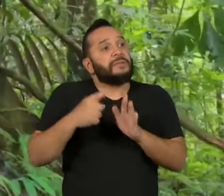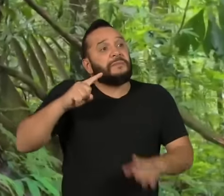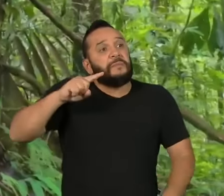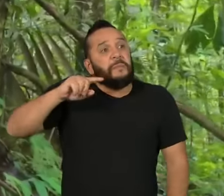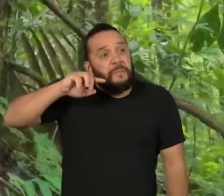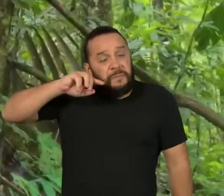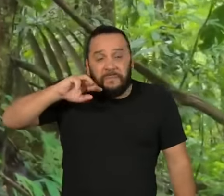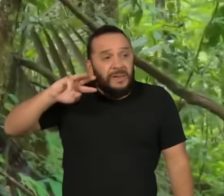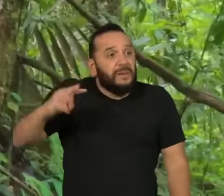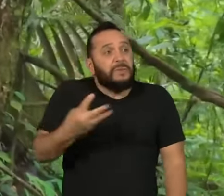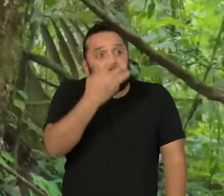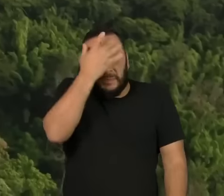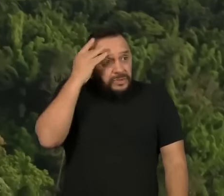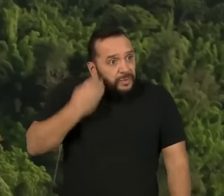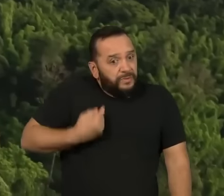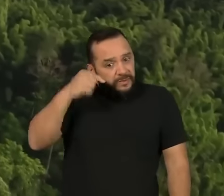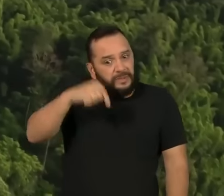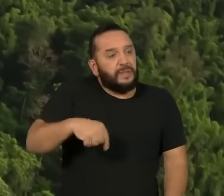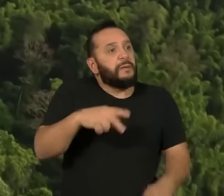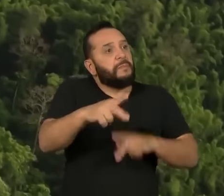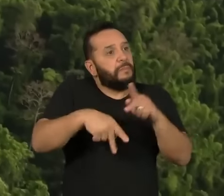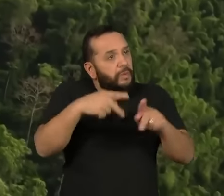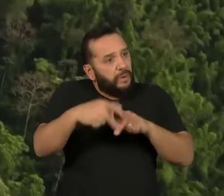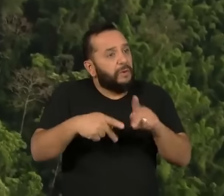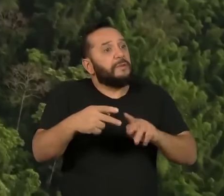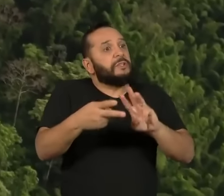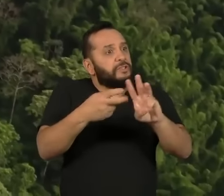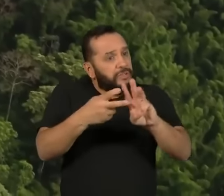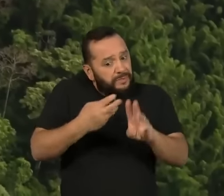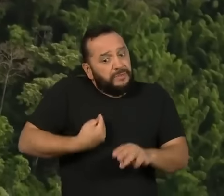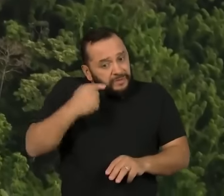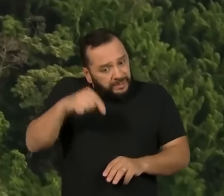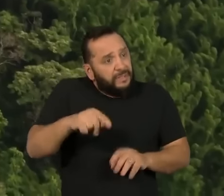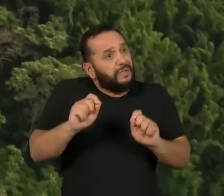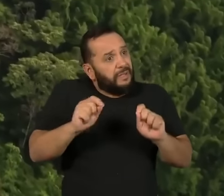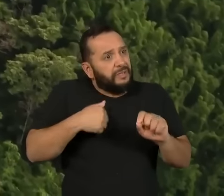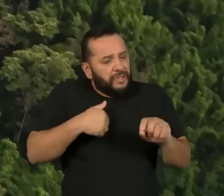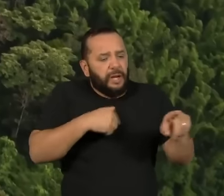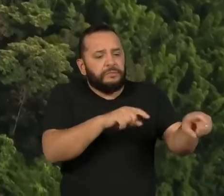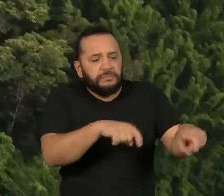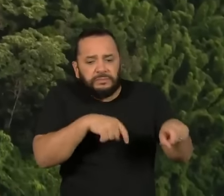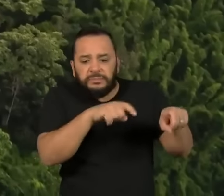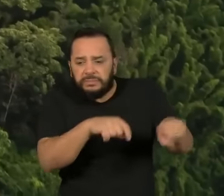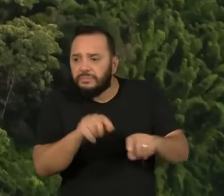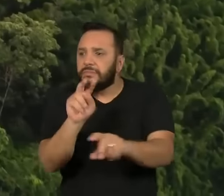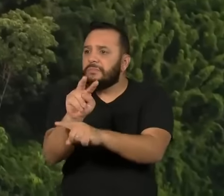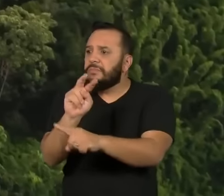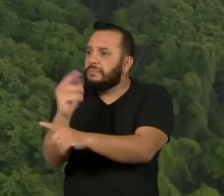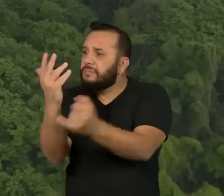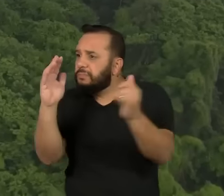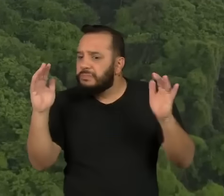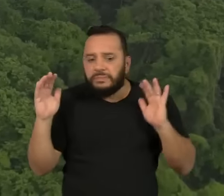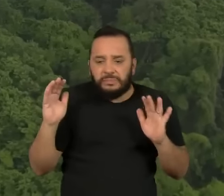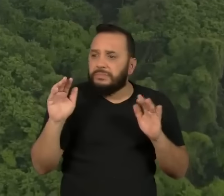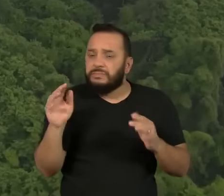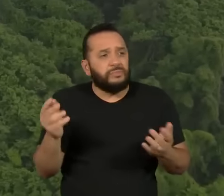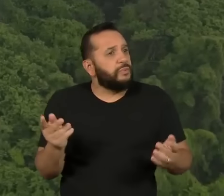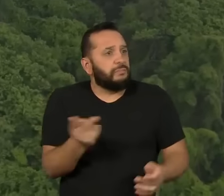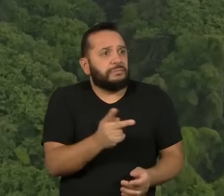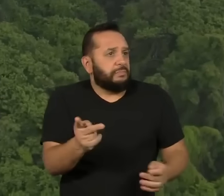na Amazônia, povos indígenas, que já vinham aqui de alguma forma reproduzindo floresta, criando esse bioma, aumentando a diversidade.